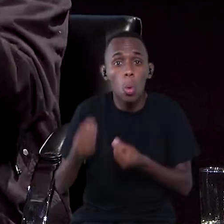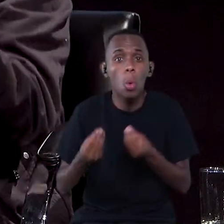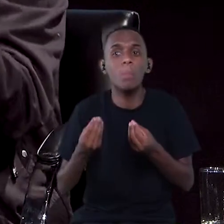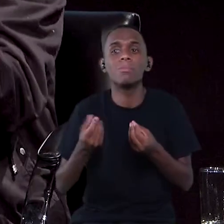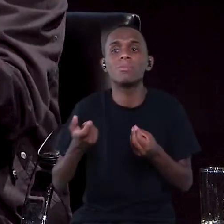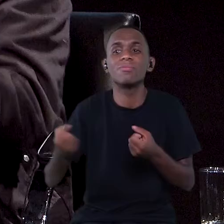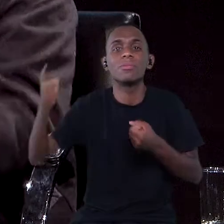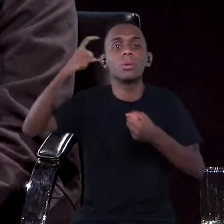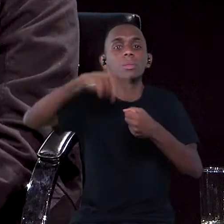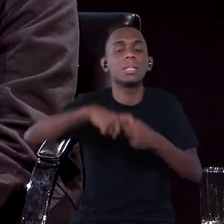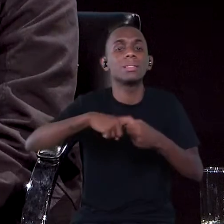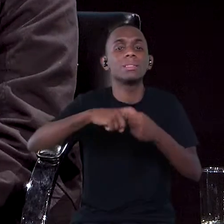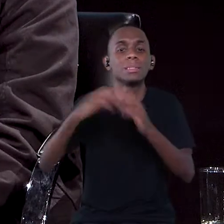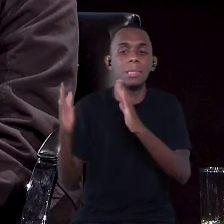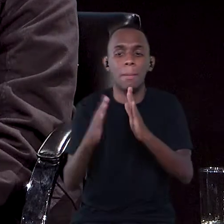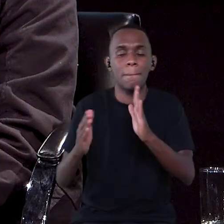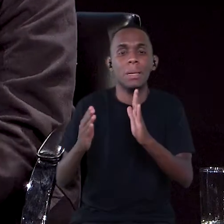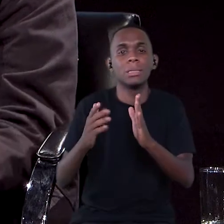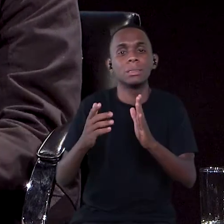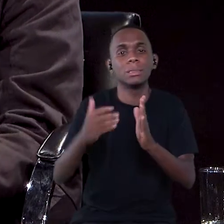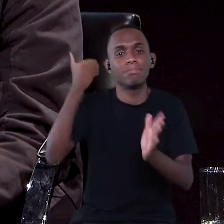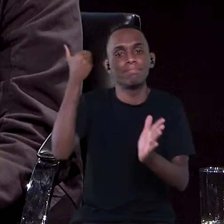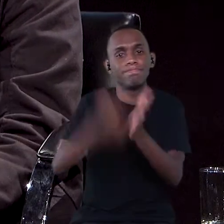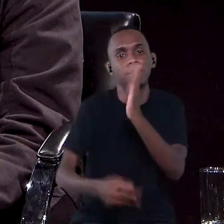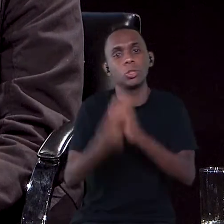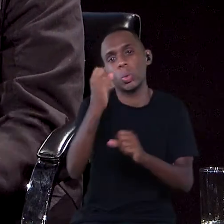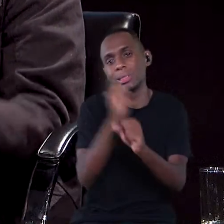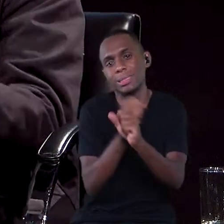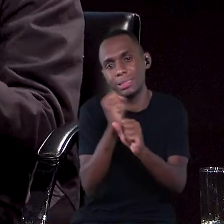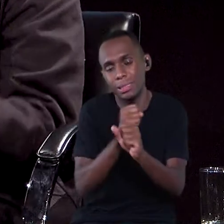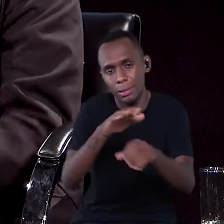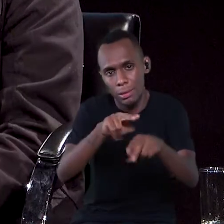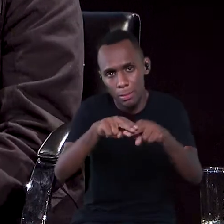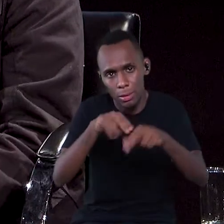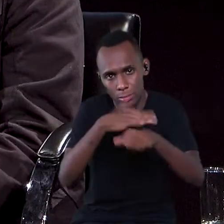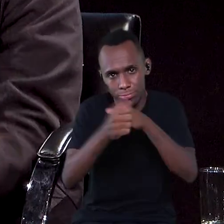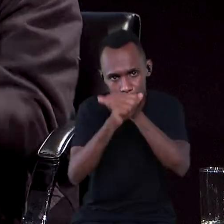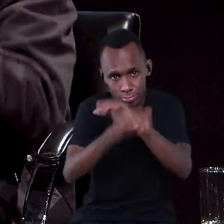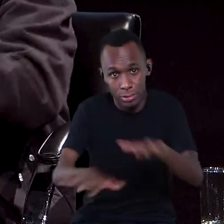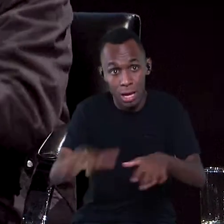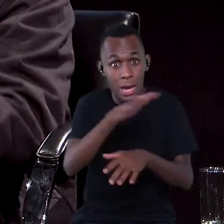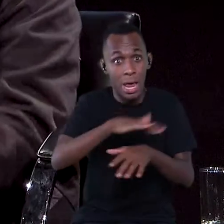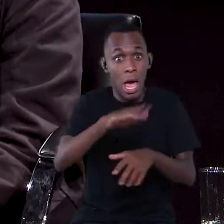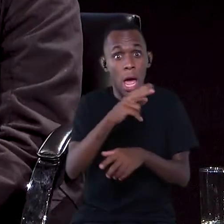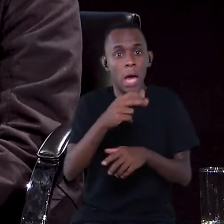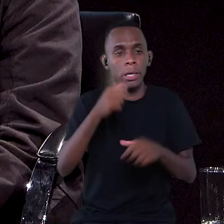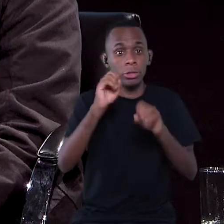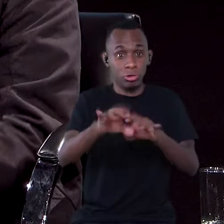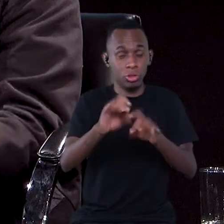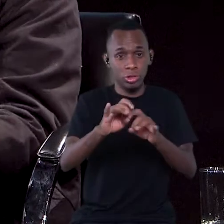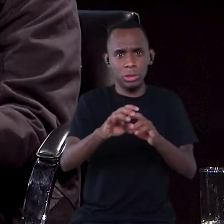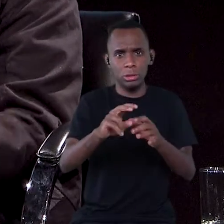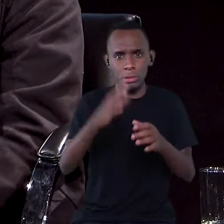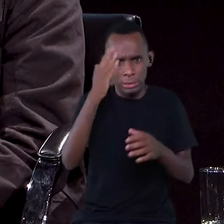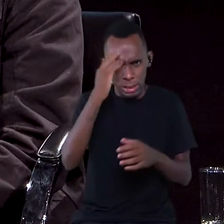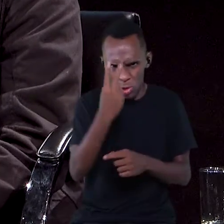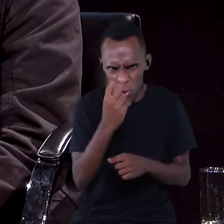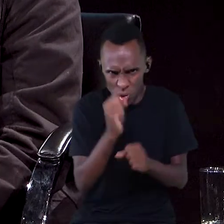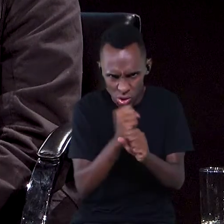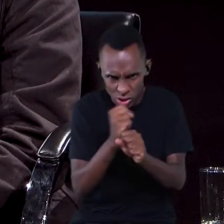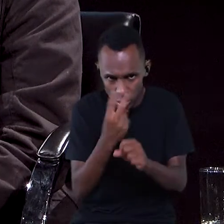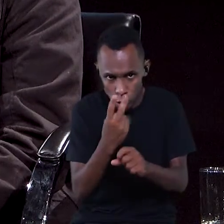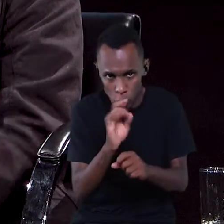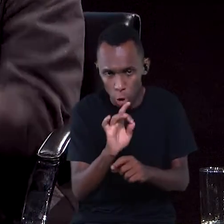recuperar o tempo que essas crianças perderam em 2 anos de pandemia. Quem é da área de educação sabe que não são 2 anos, é uma década, pelo